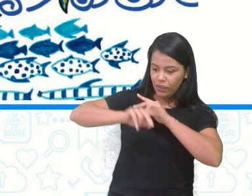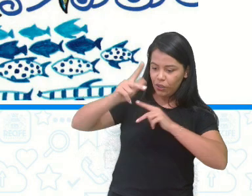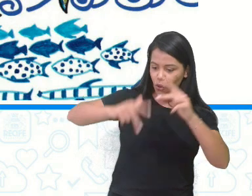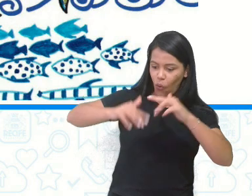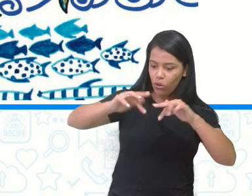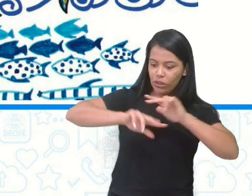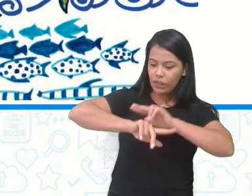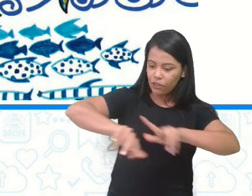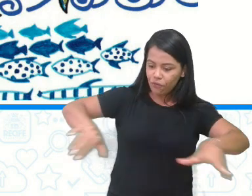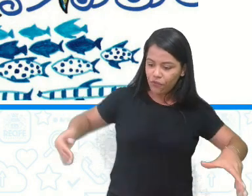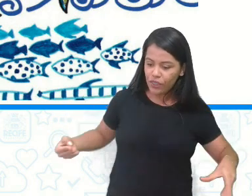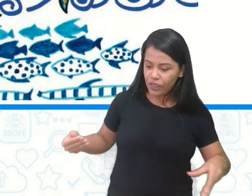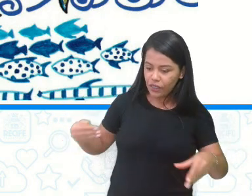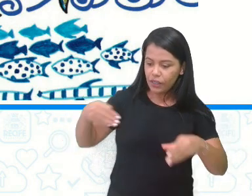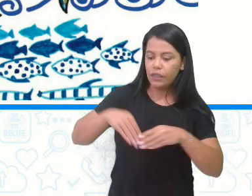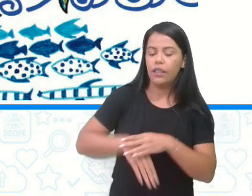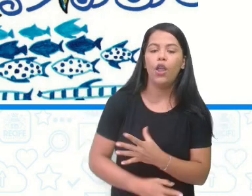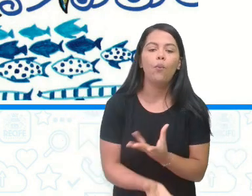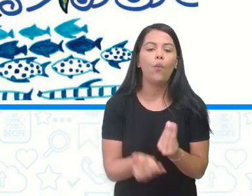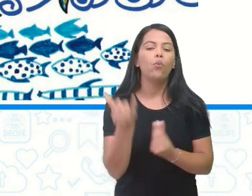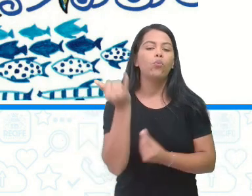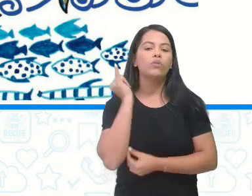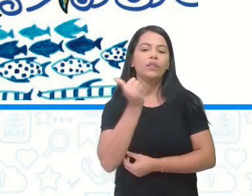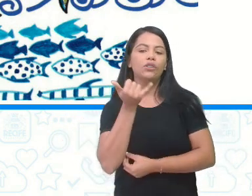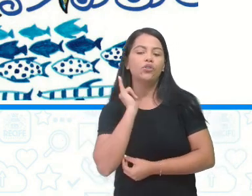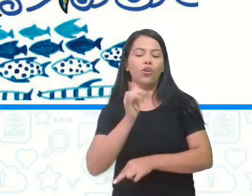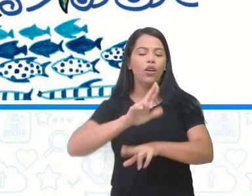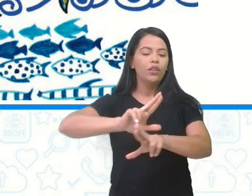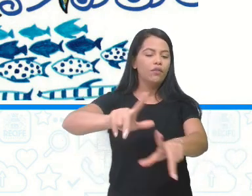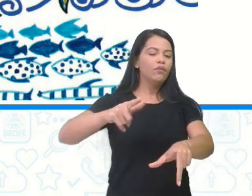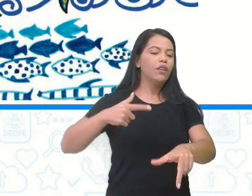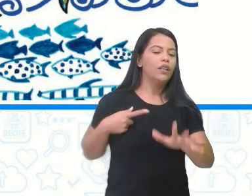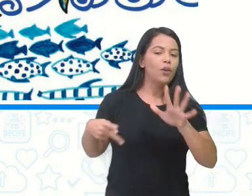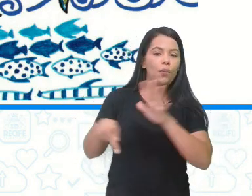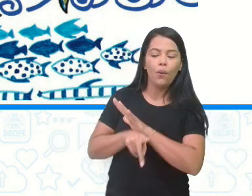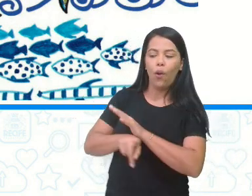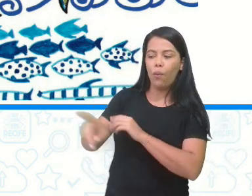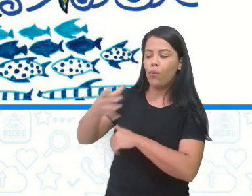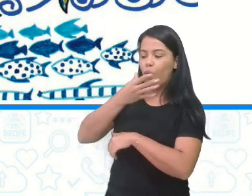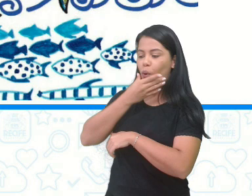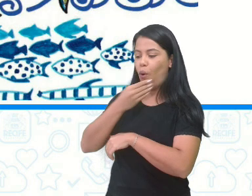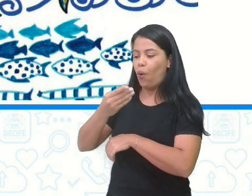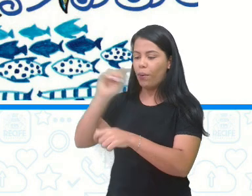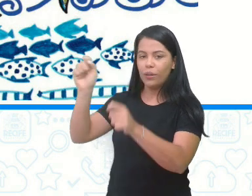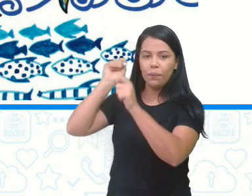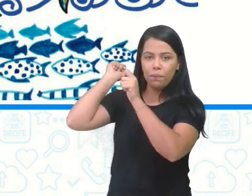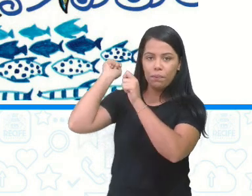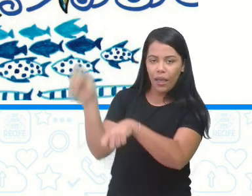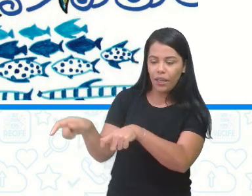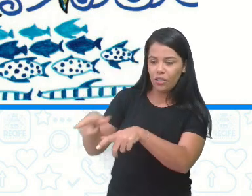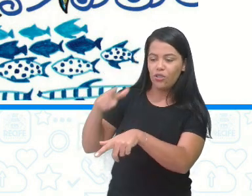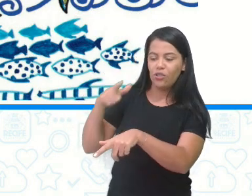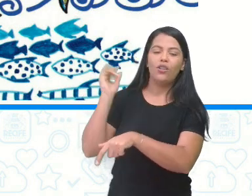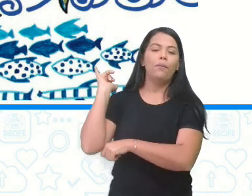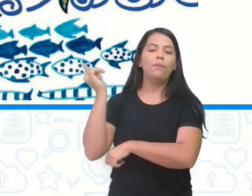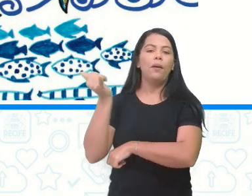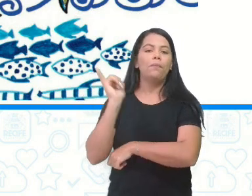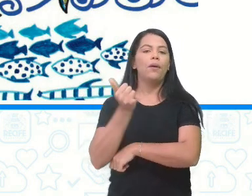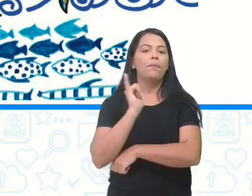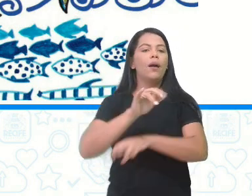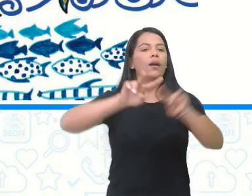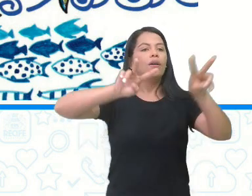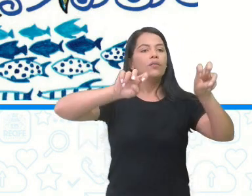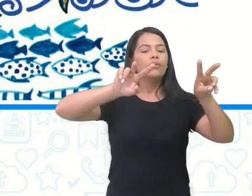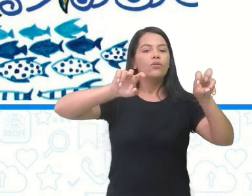as histórias contadas pelos próprios pescadores, falando dos peixes fabulosos, das tempestades,